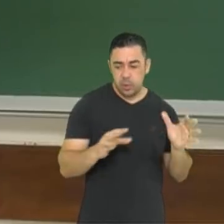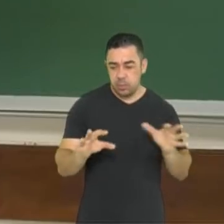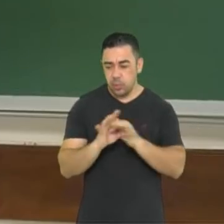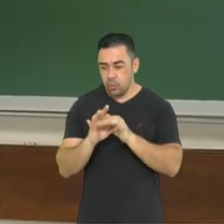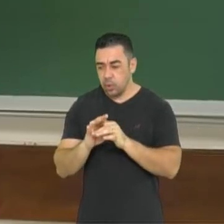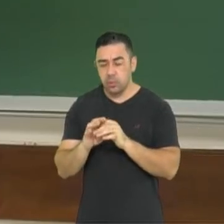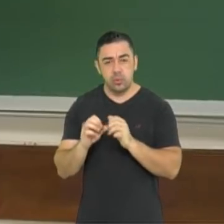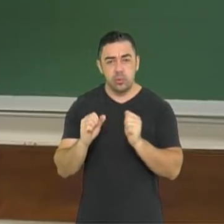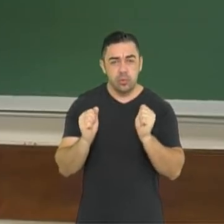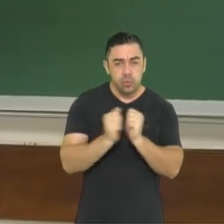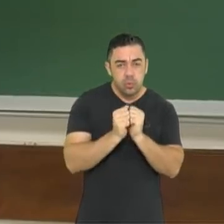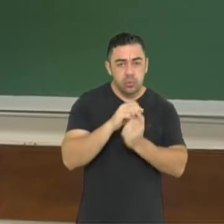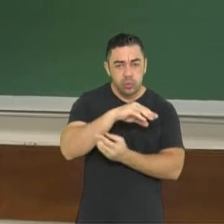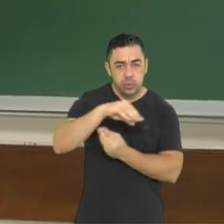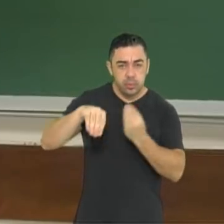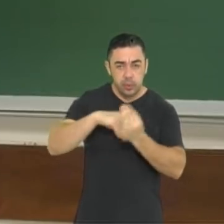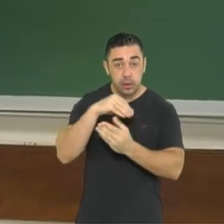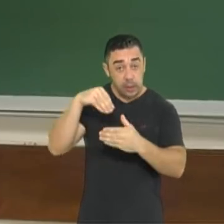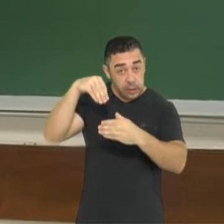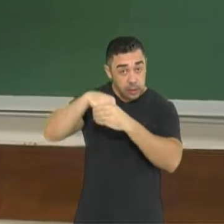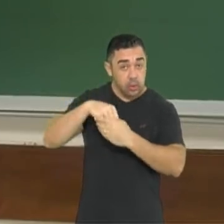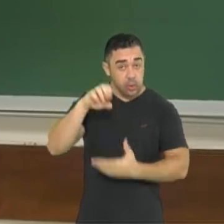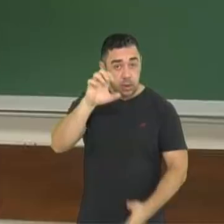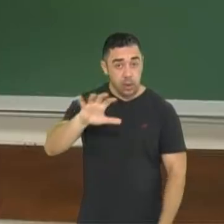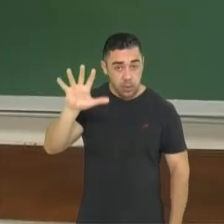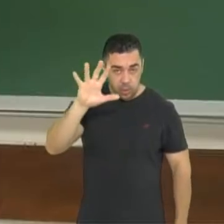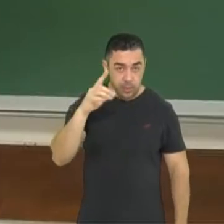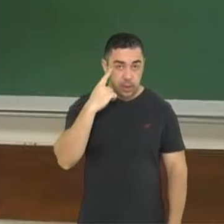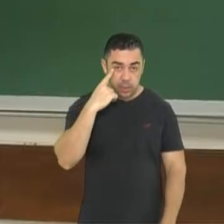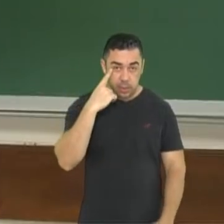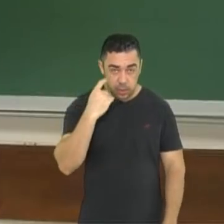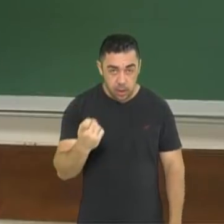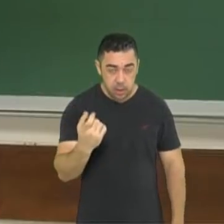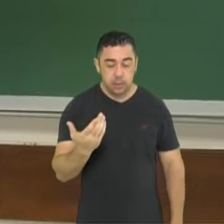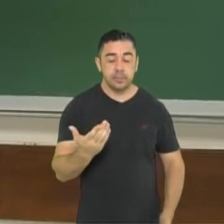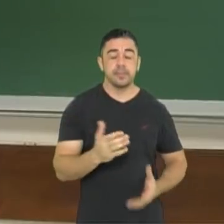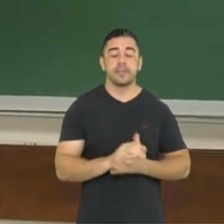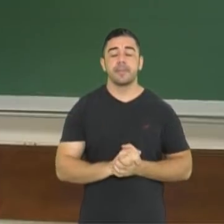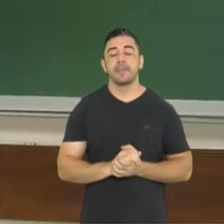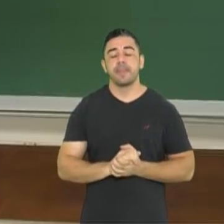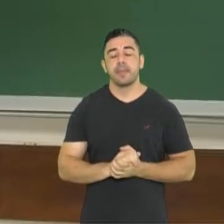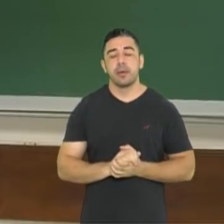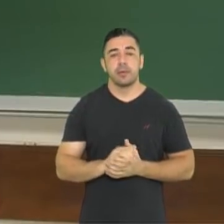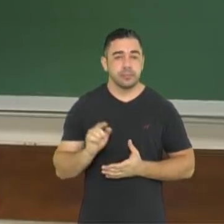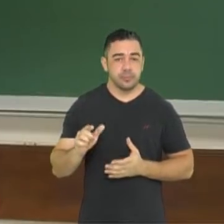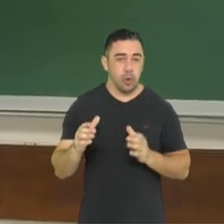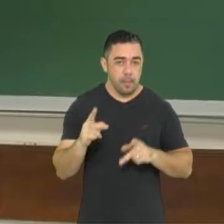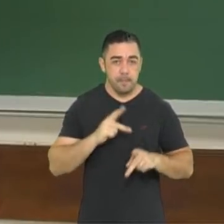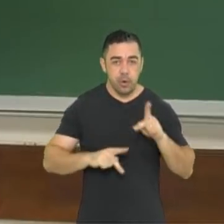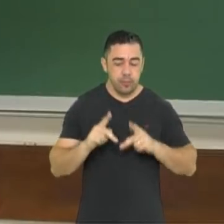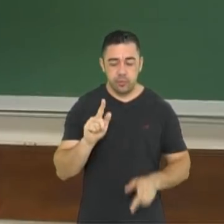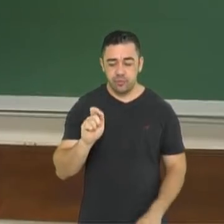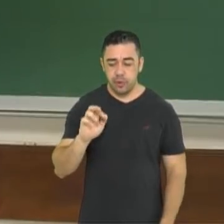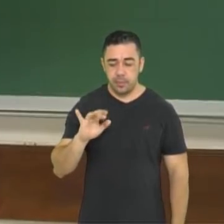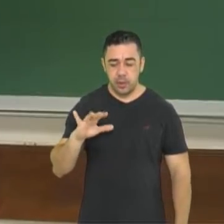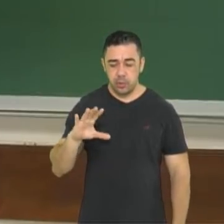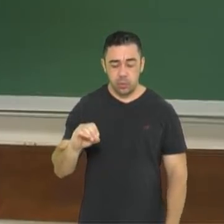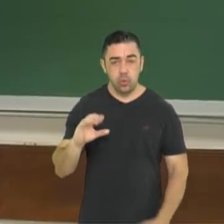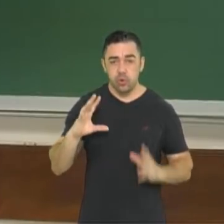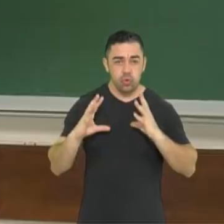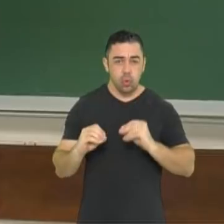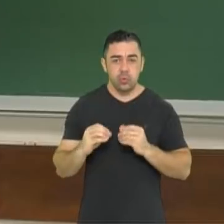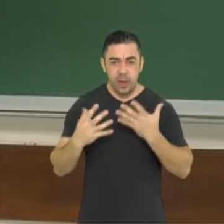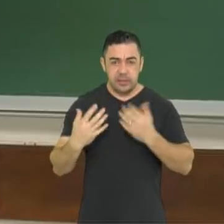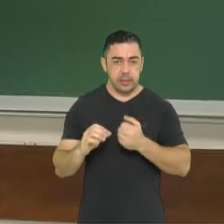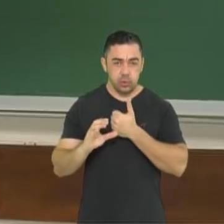também entrando dentro da Europa. É isso que é interessante nós comentarmos. Os germânicos não se foram todos cristianizados e acabou